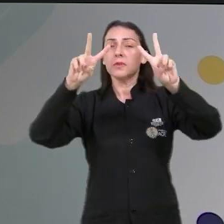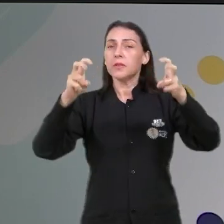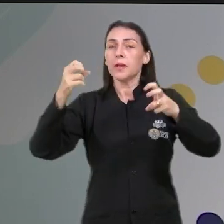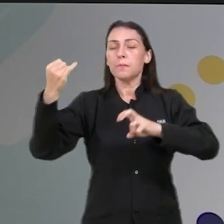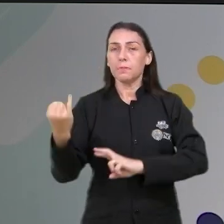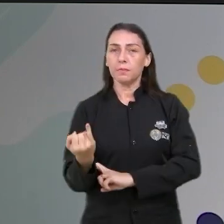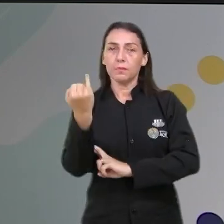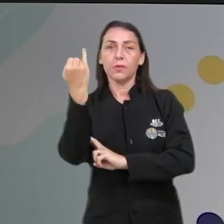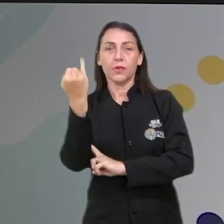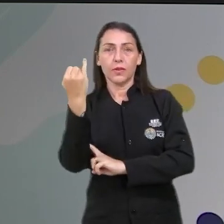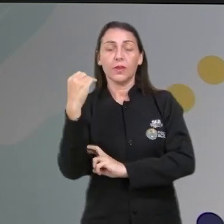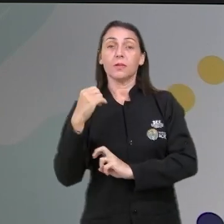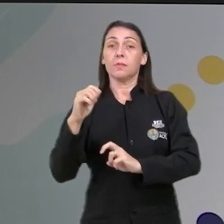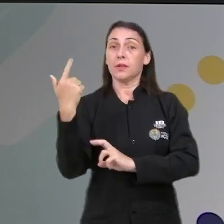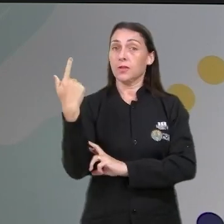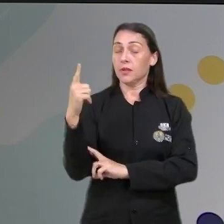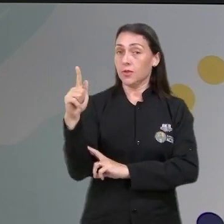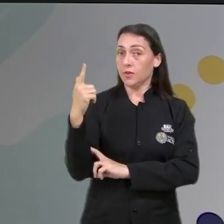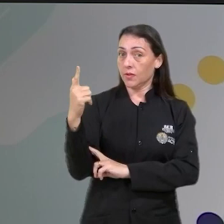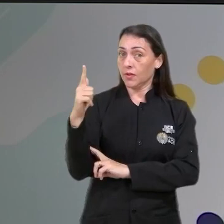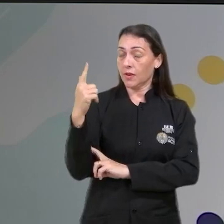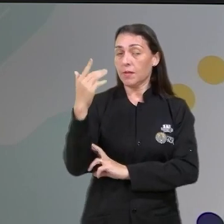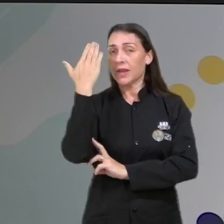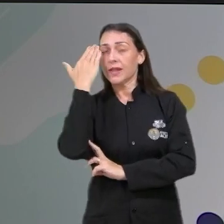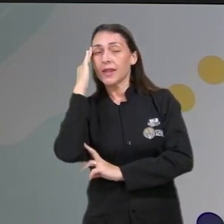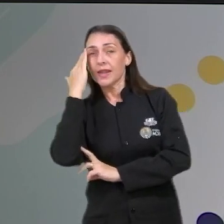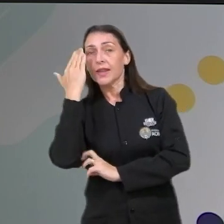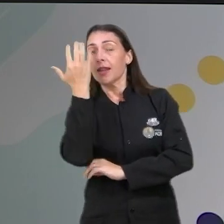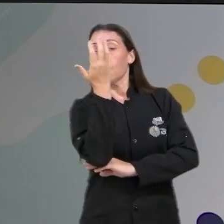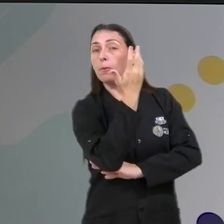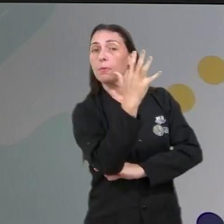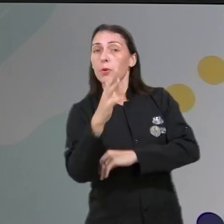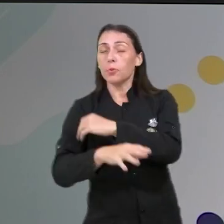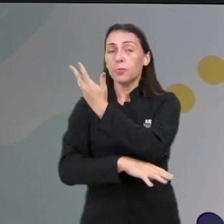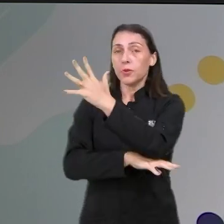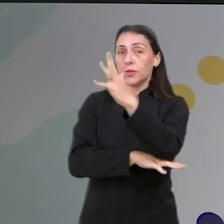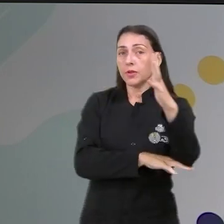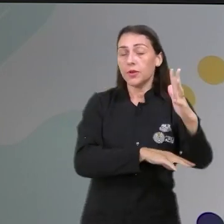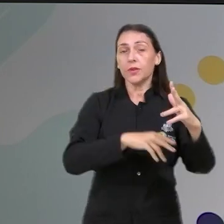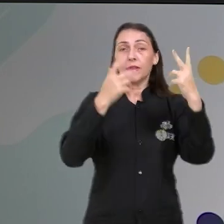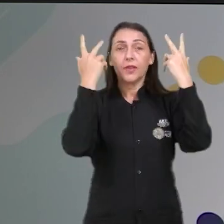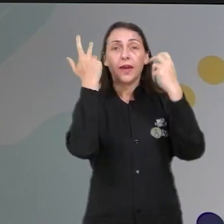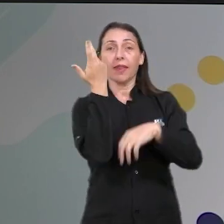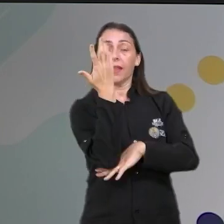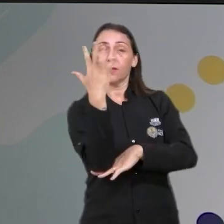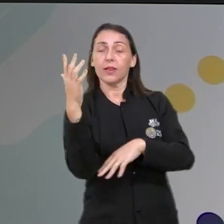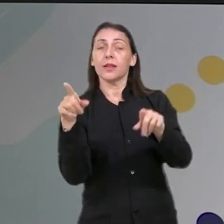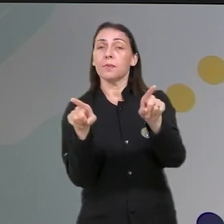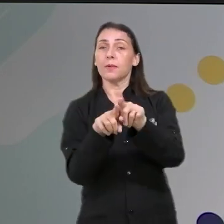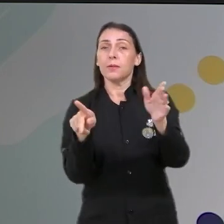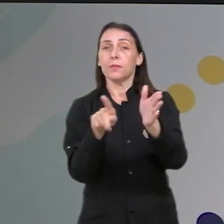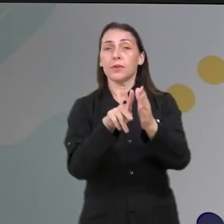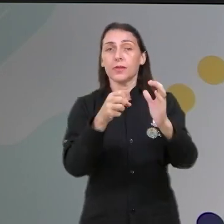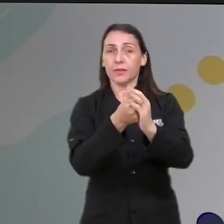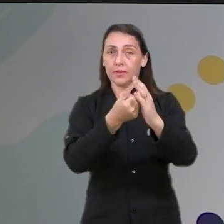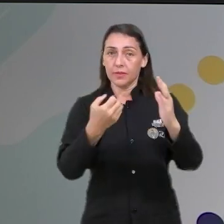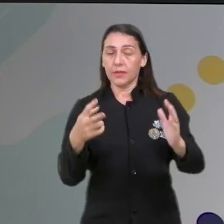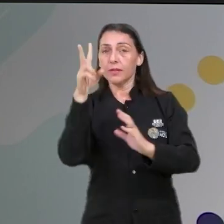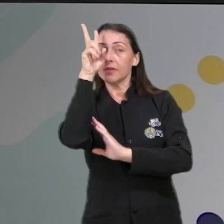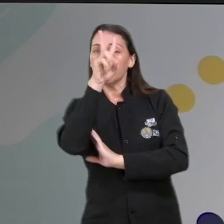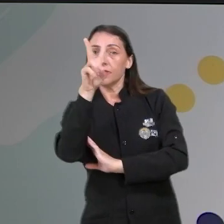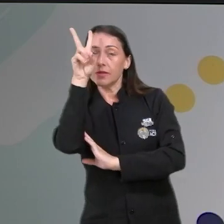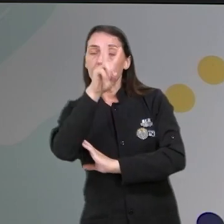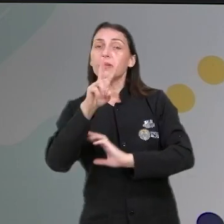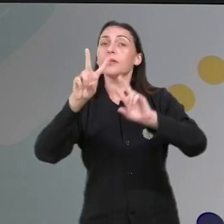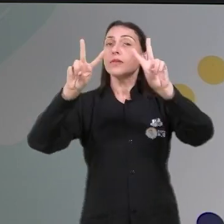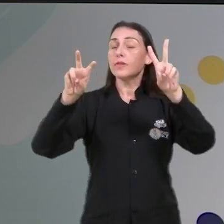tão importante aí para a Geografia Física, para entender o meio ambiente, a dinâmica da natureza e suas características, tá? Lembrando que